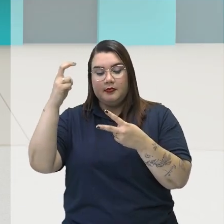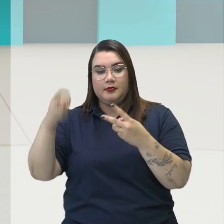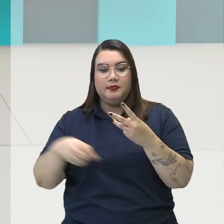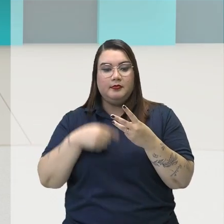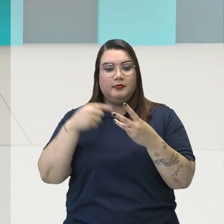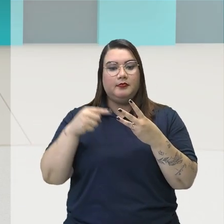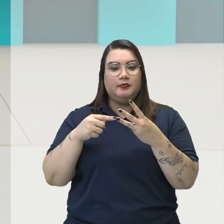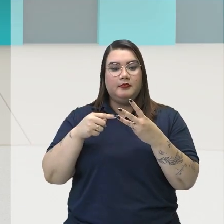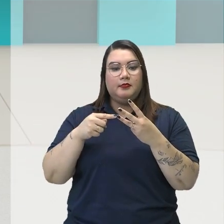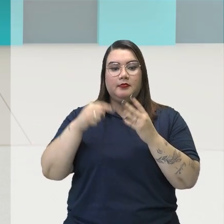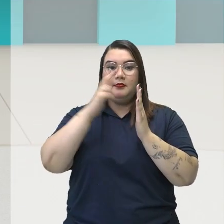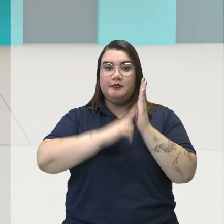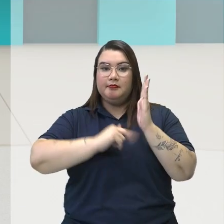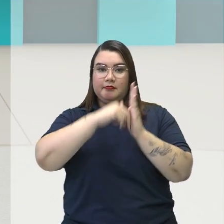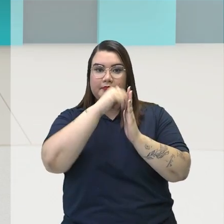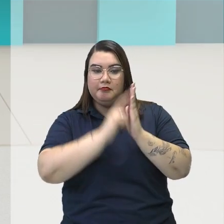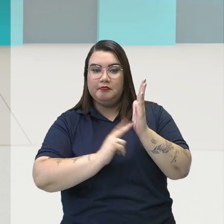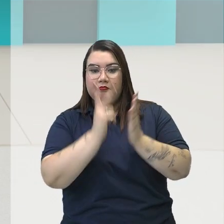intelectuais,